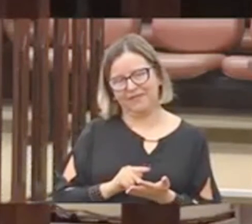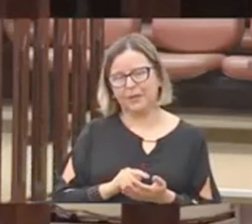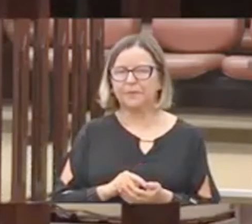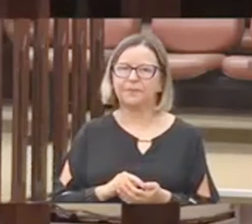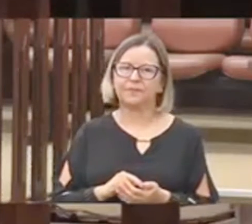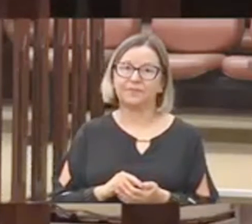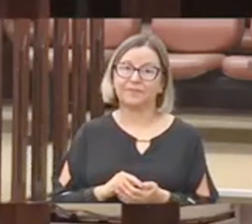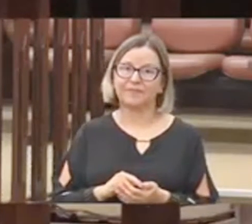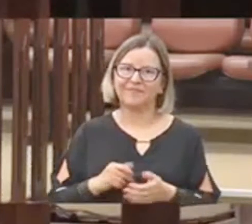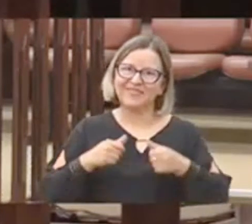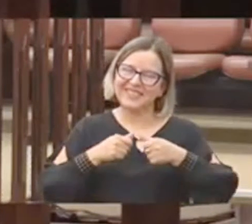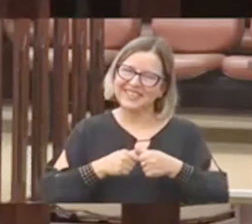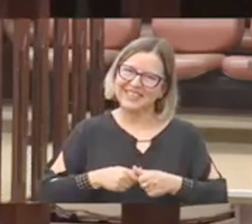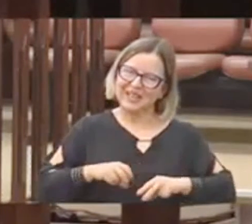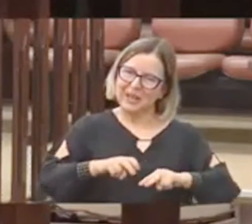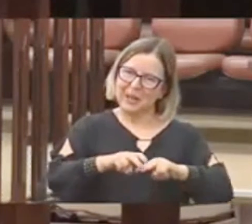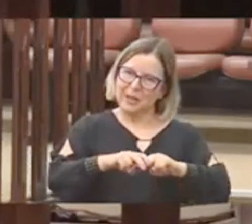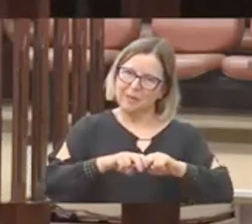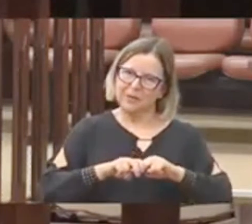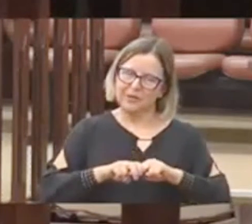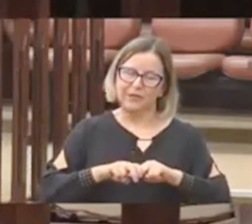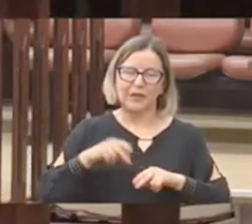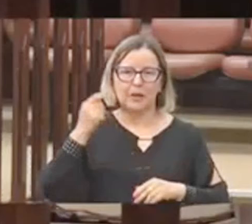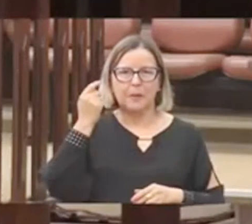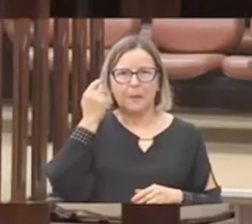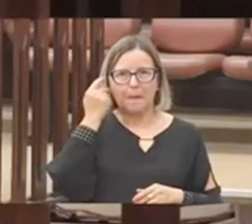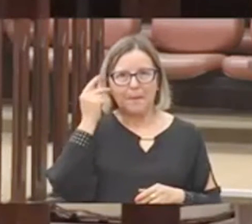E isso é motivo para a nossa reflexão.